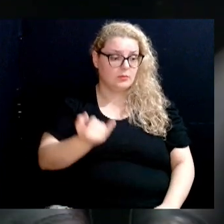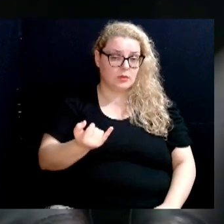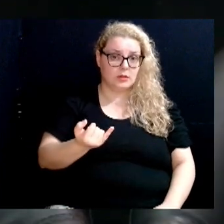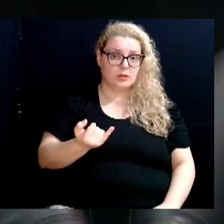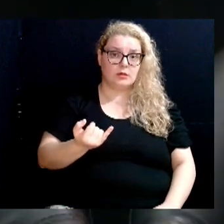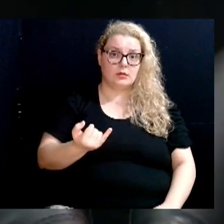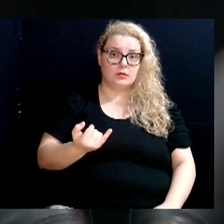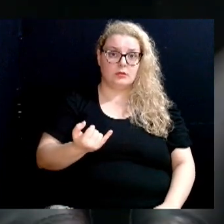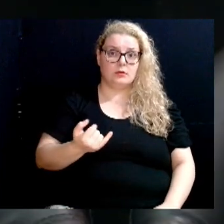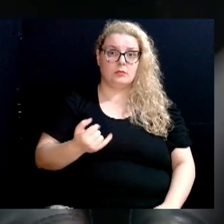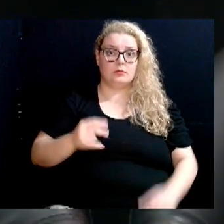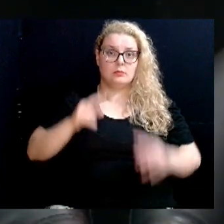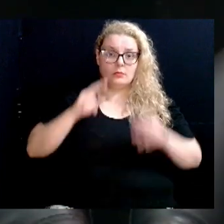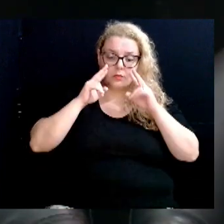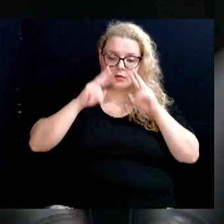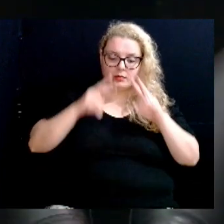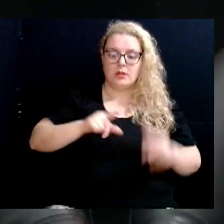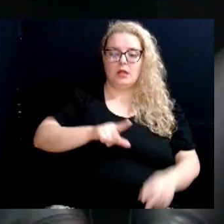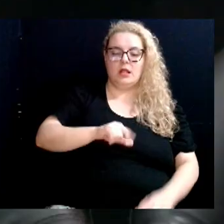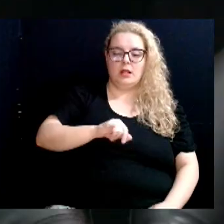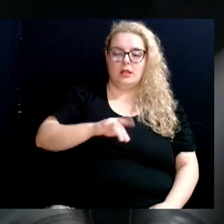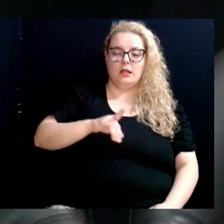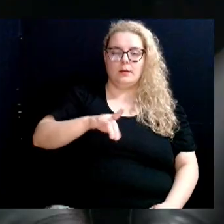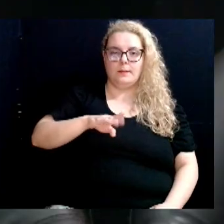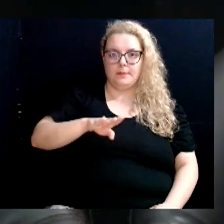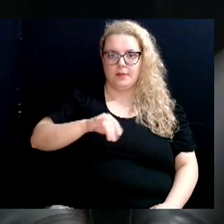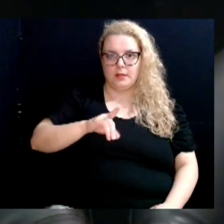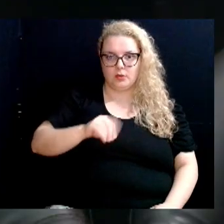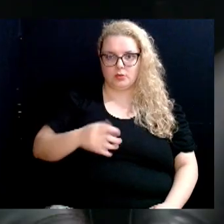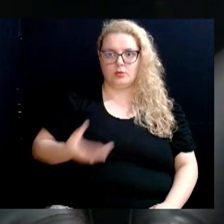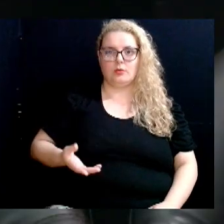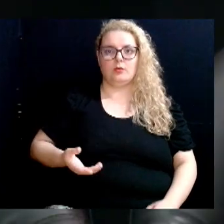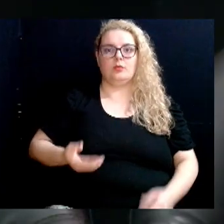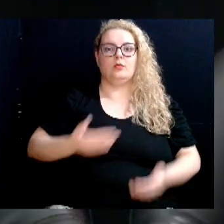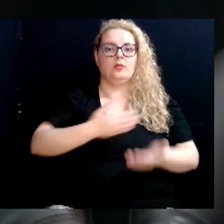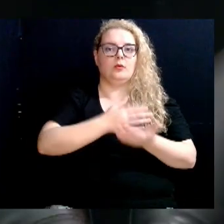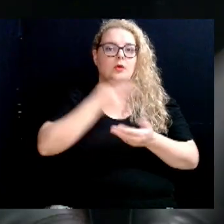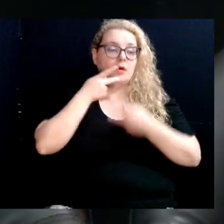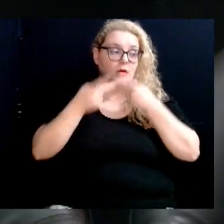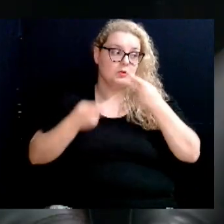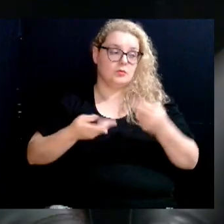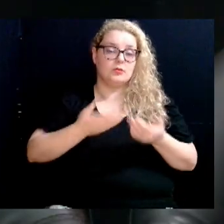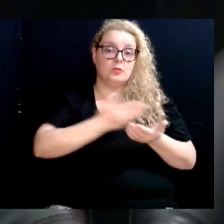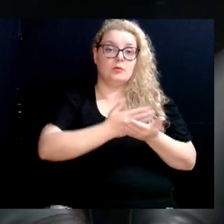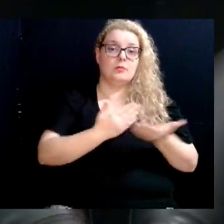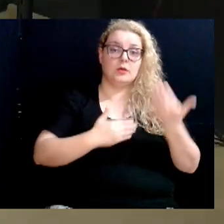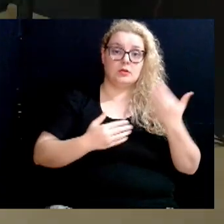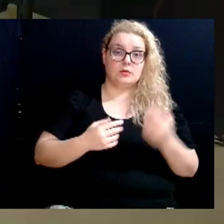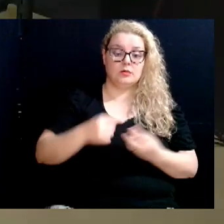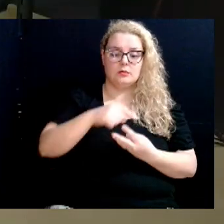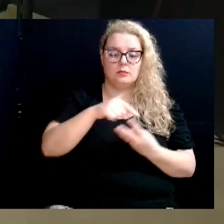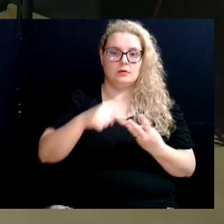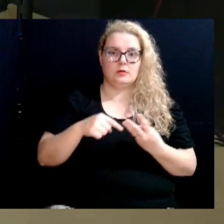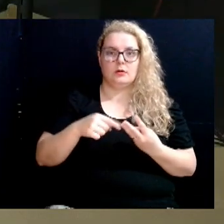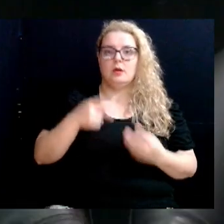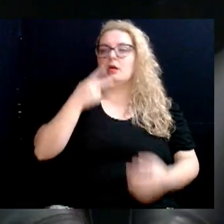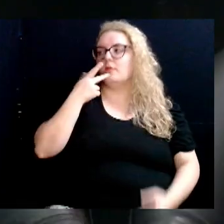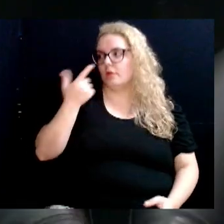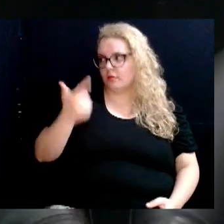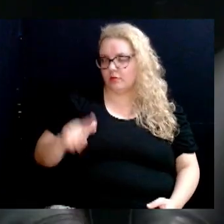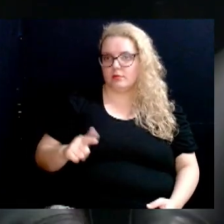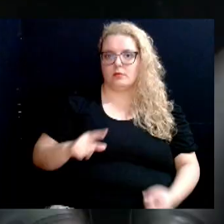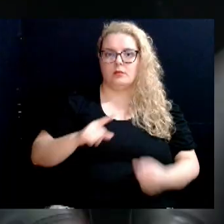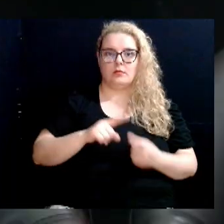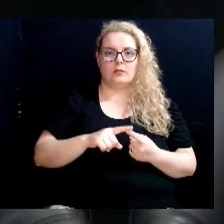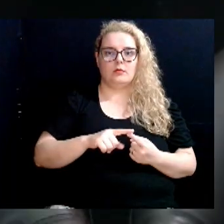libido, voltando lá do começo, desses 3 pilares, né? Então, ela tem que muito Repete para se a olhar. gente. Bio, psico